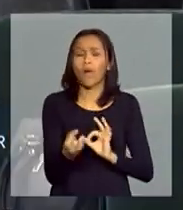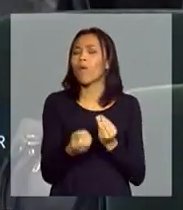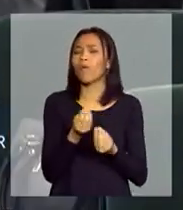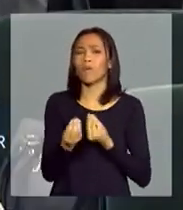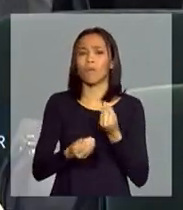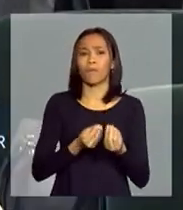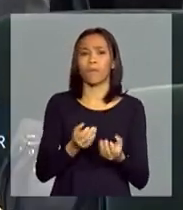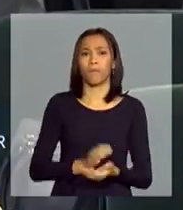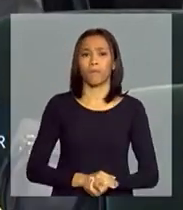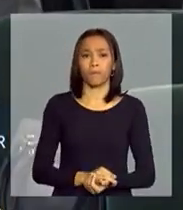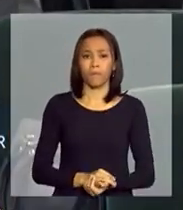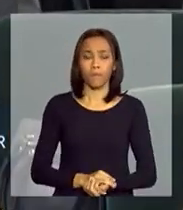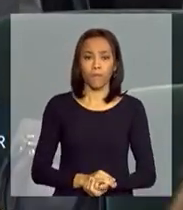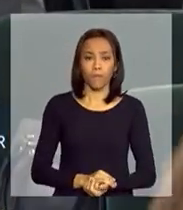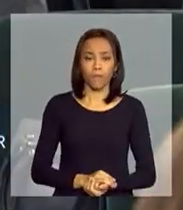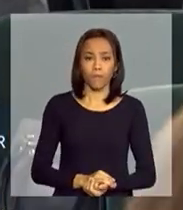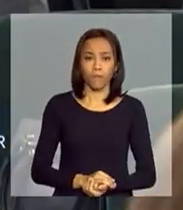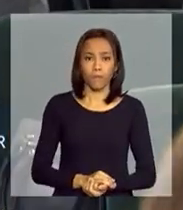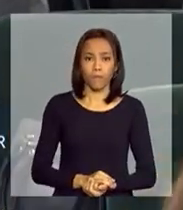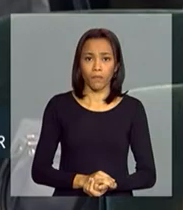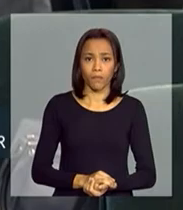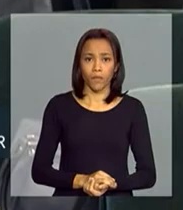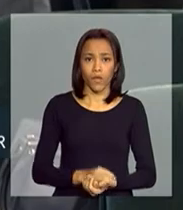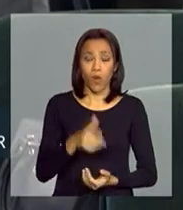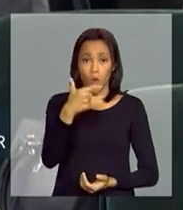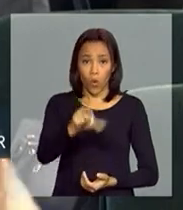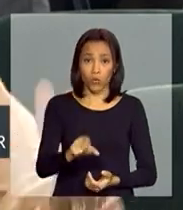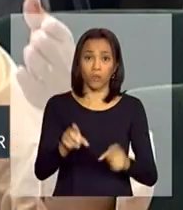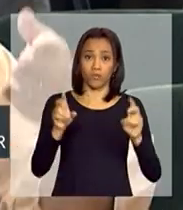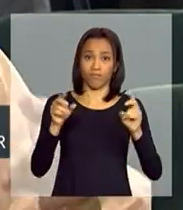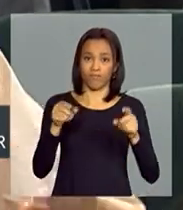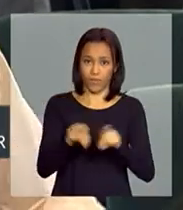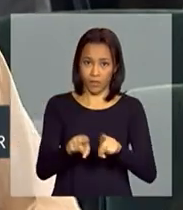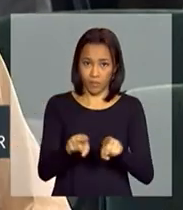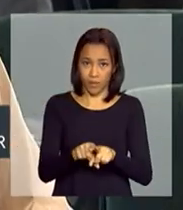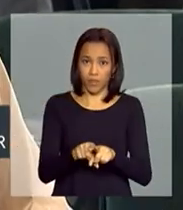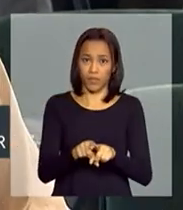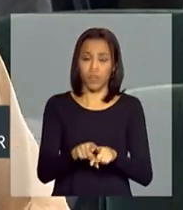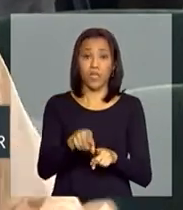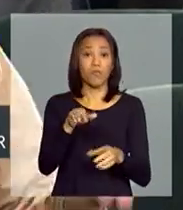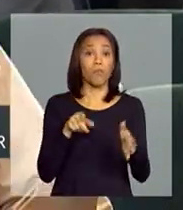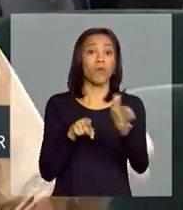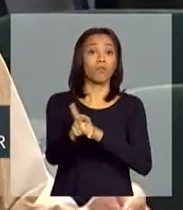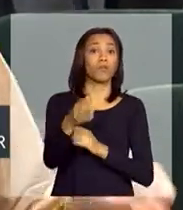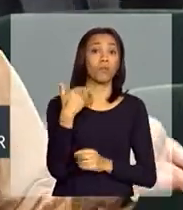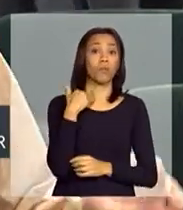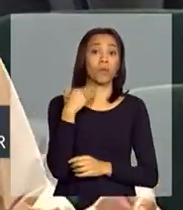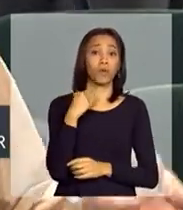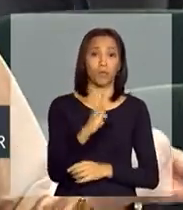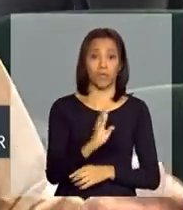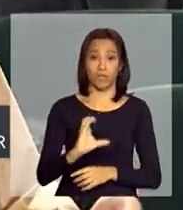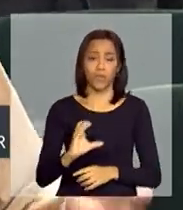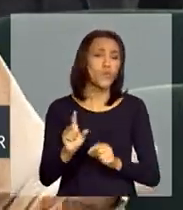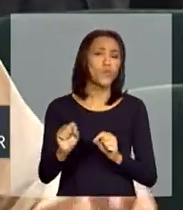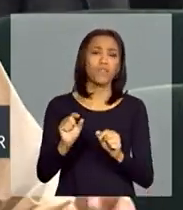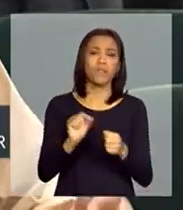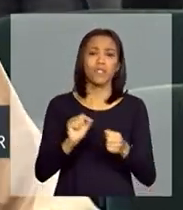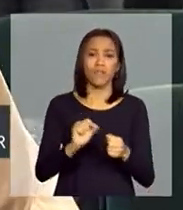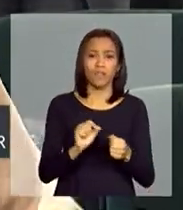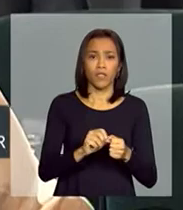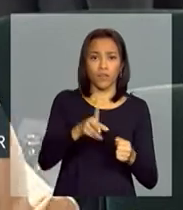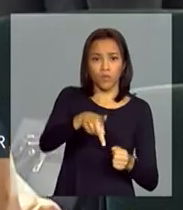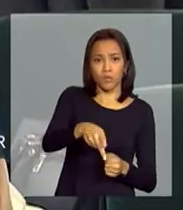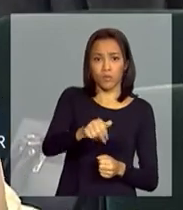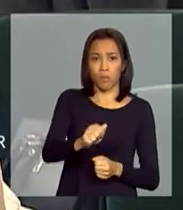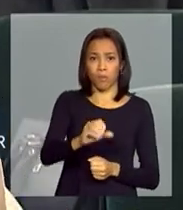e com relação ainda eu tô sérias do Banco Central eu gostaria de saber o que vai ser feito com relação aos pacotes